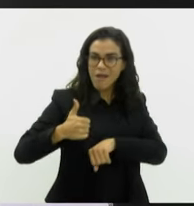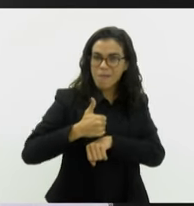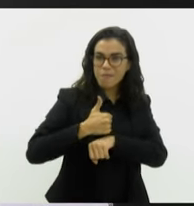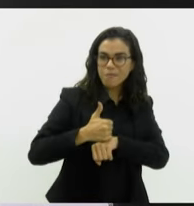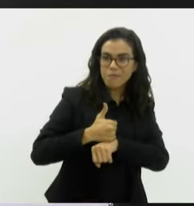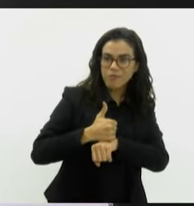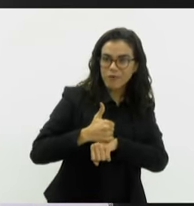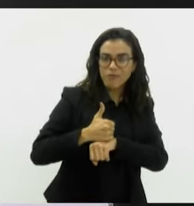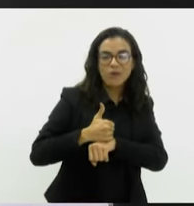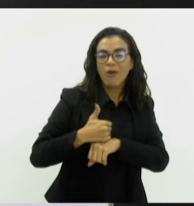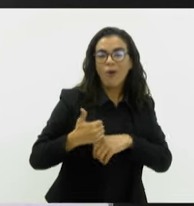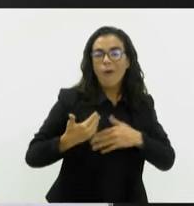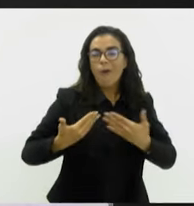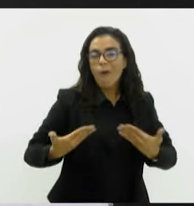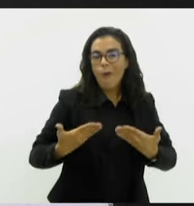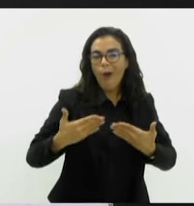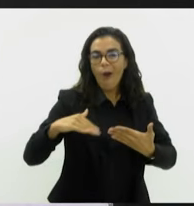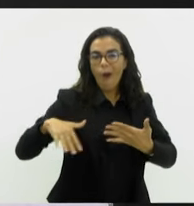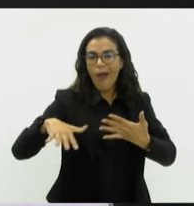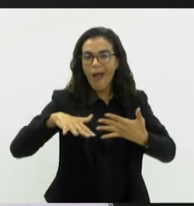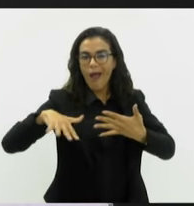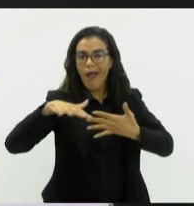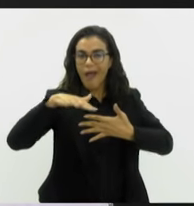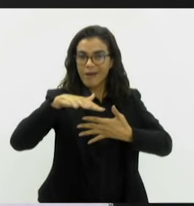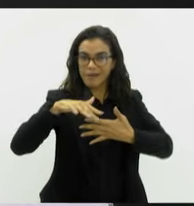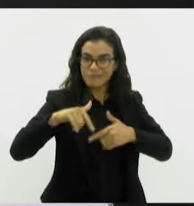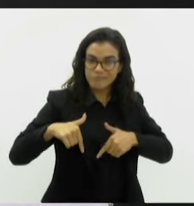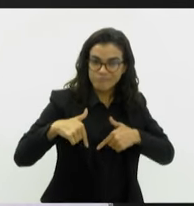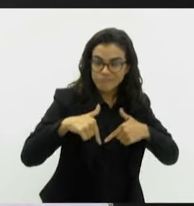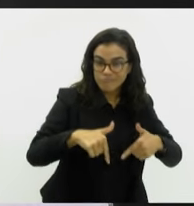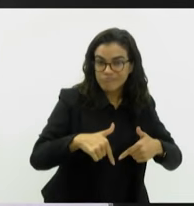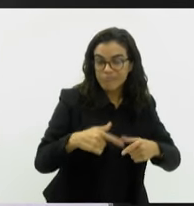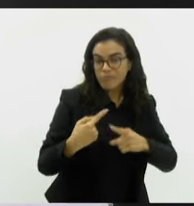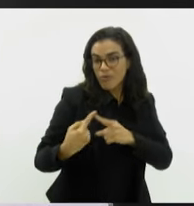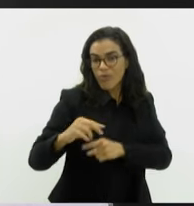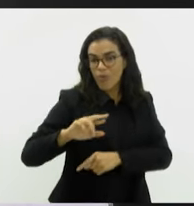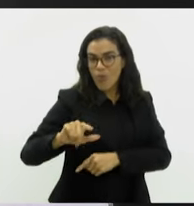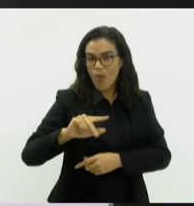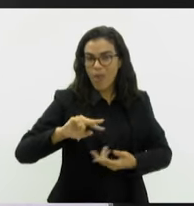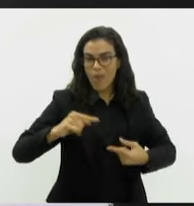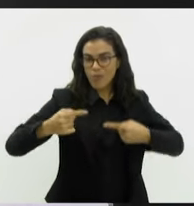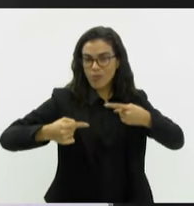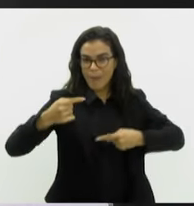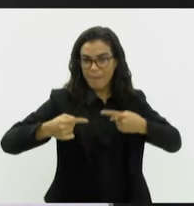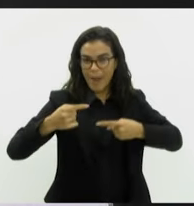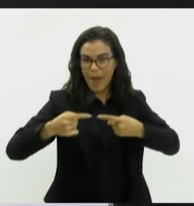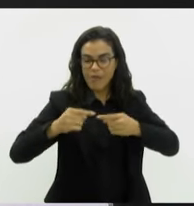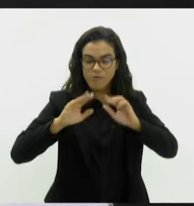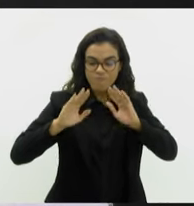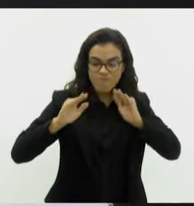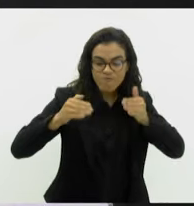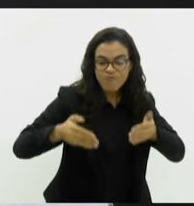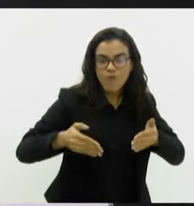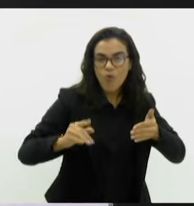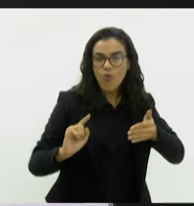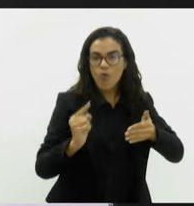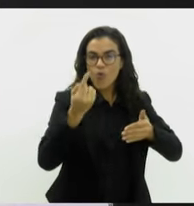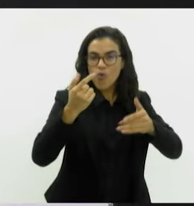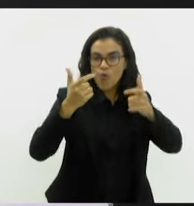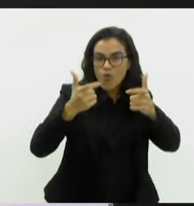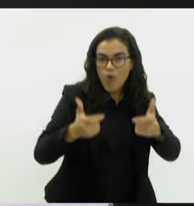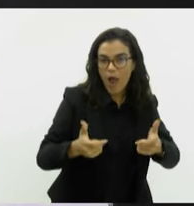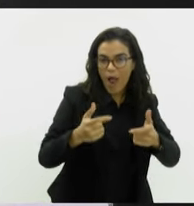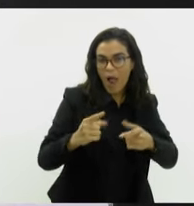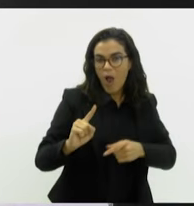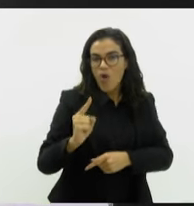sejam em que áreas nós atuem porque esse não é um debate que deve ser travado em um único mês em